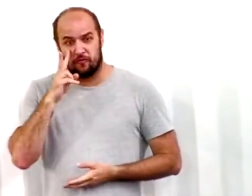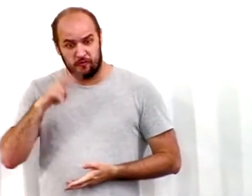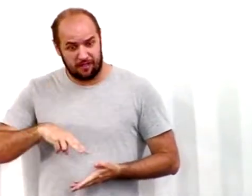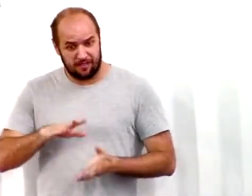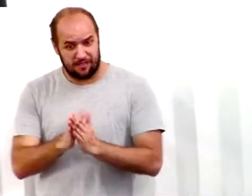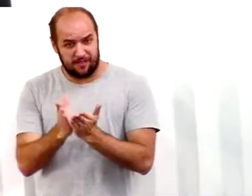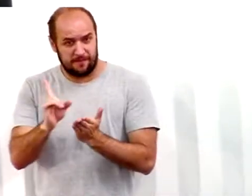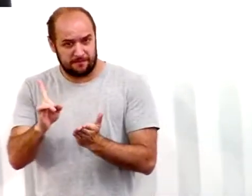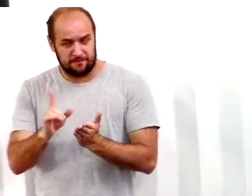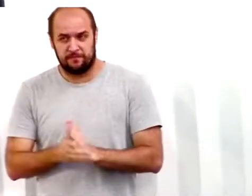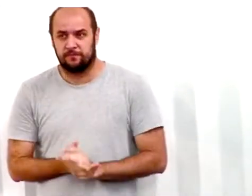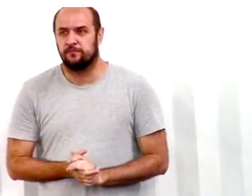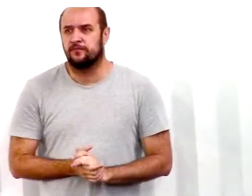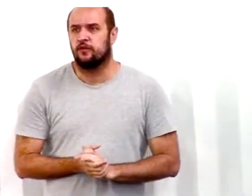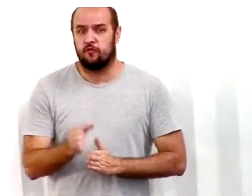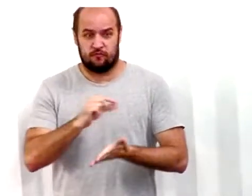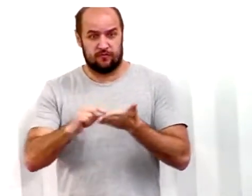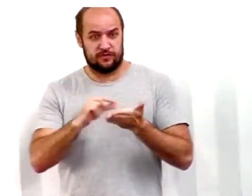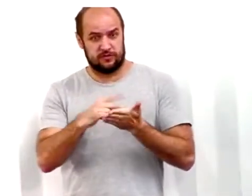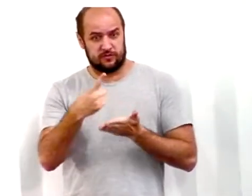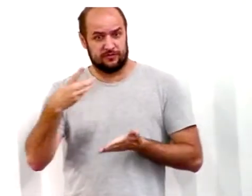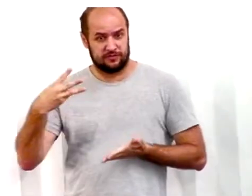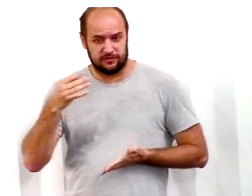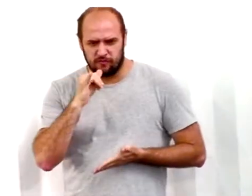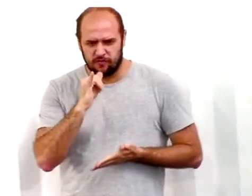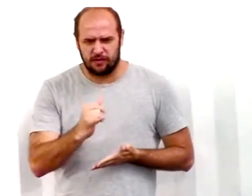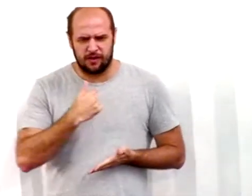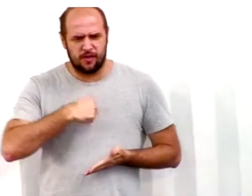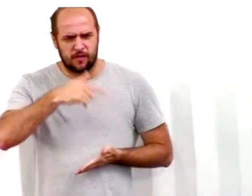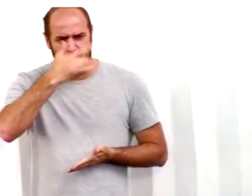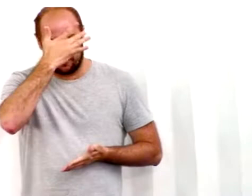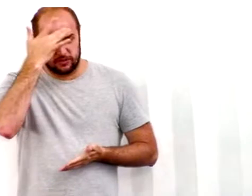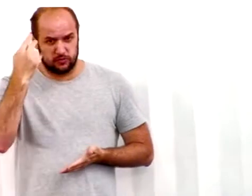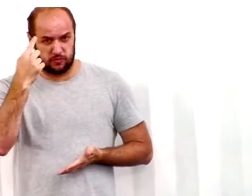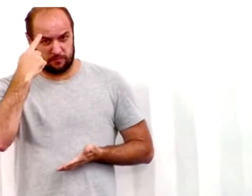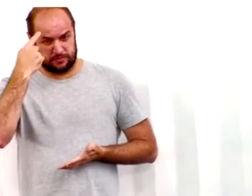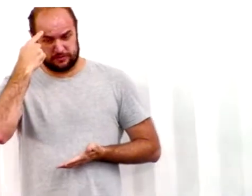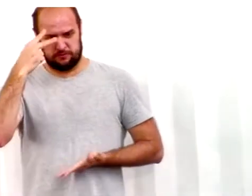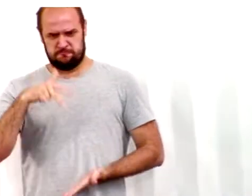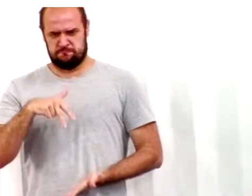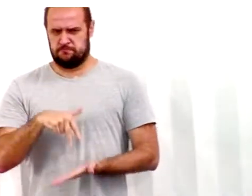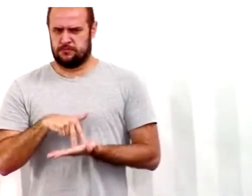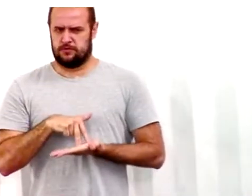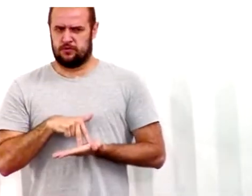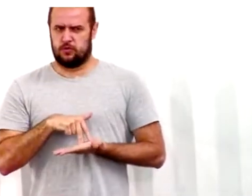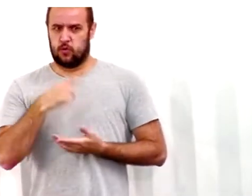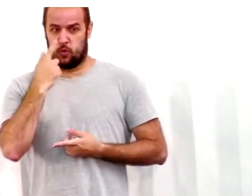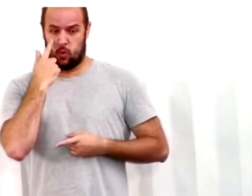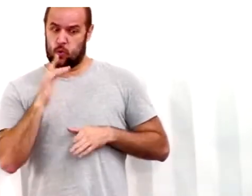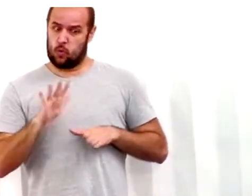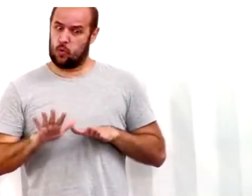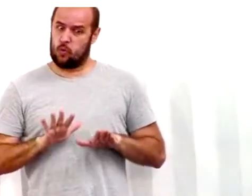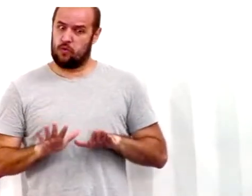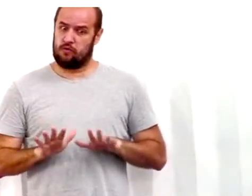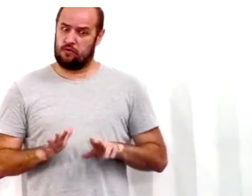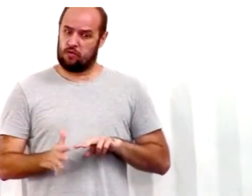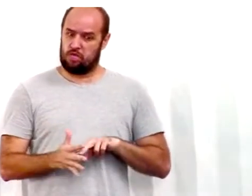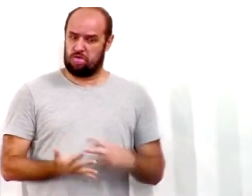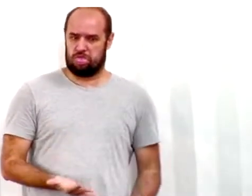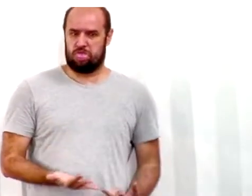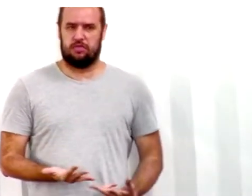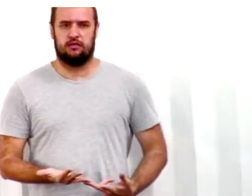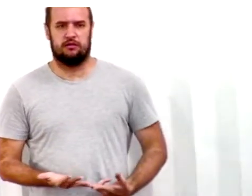12 e 13. Aquele, pois, que pensa estar em pé, veja que não caia. Não vos